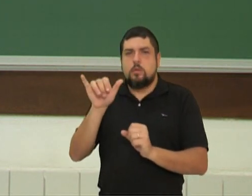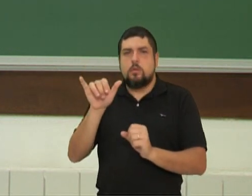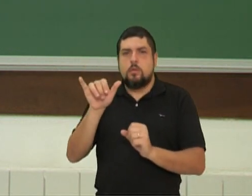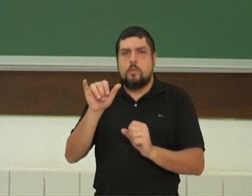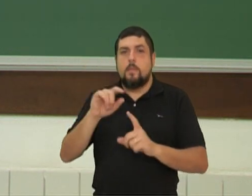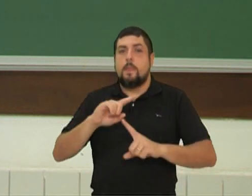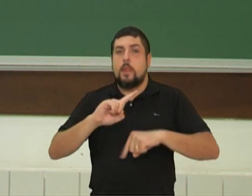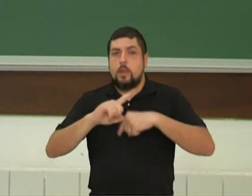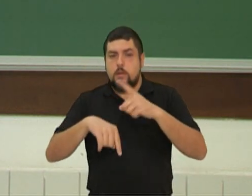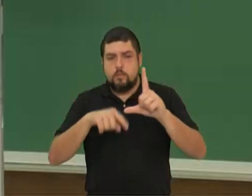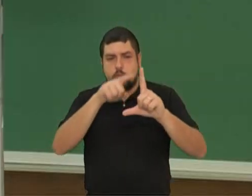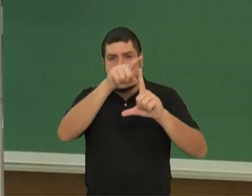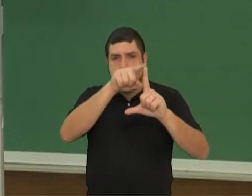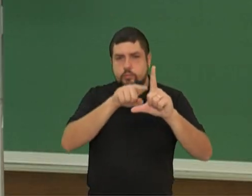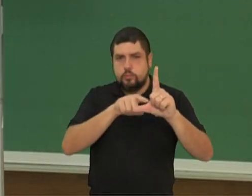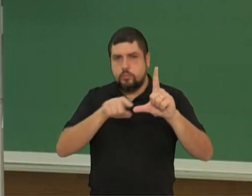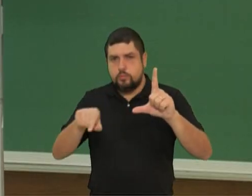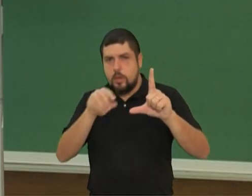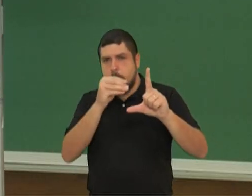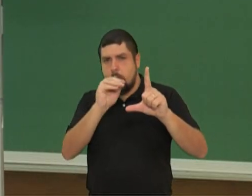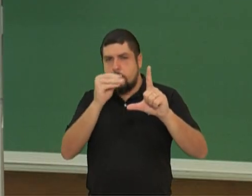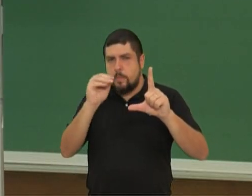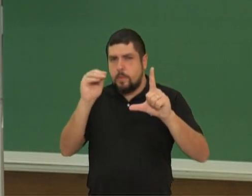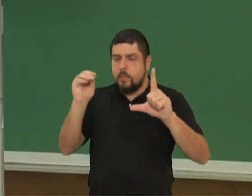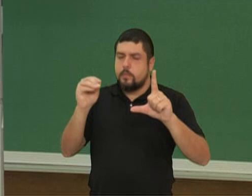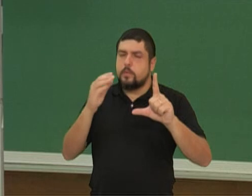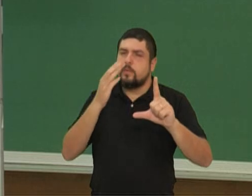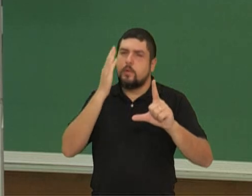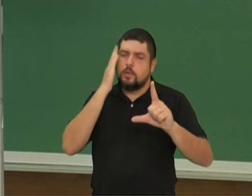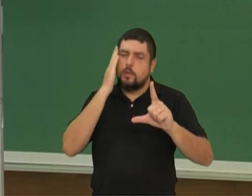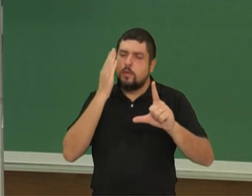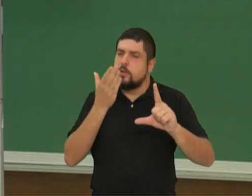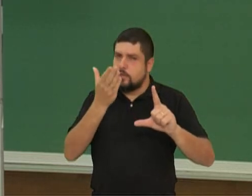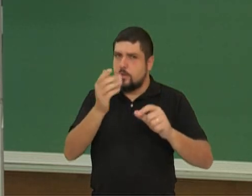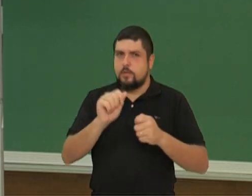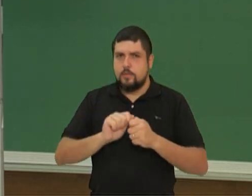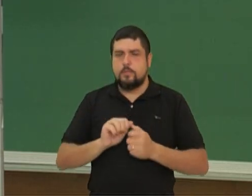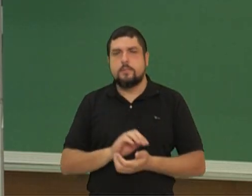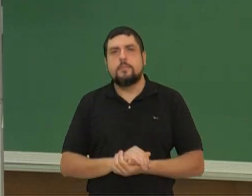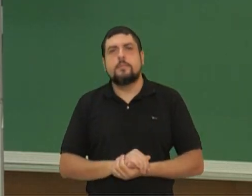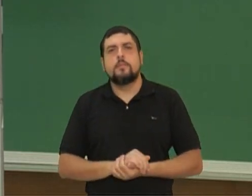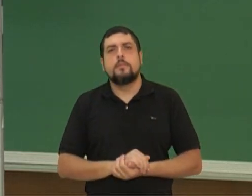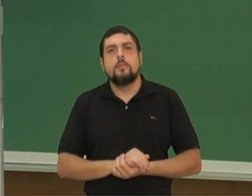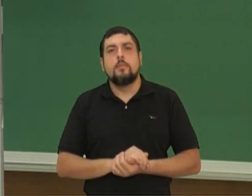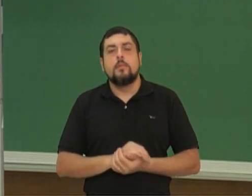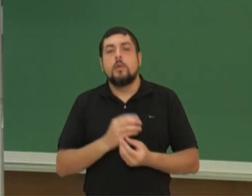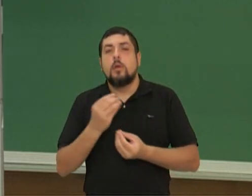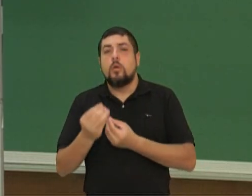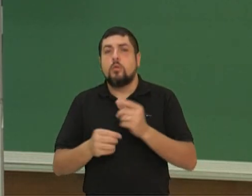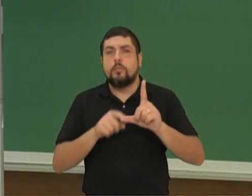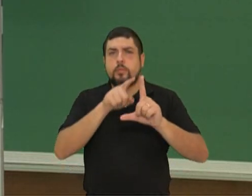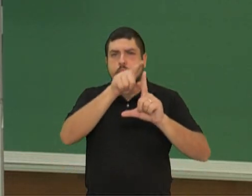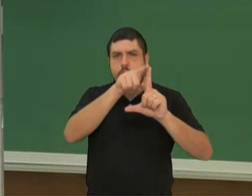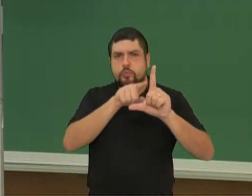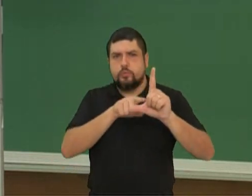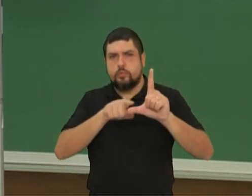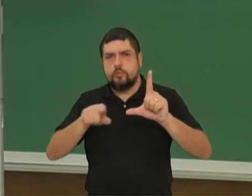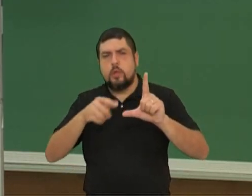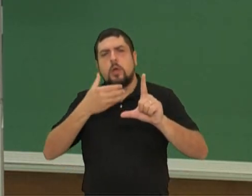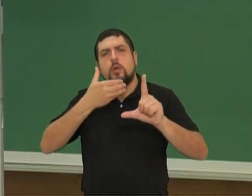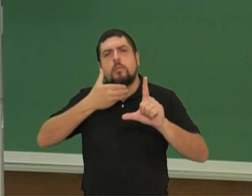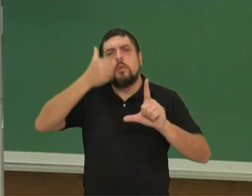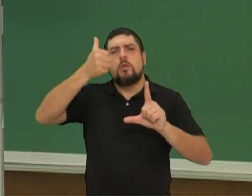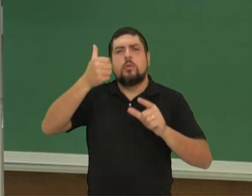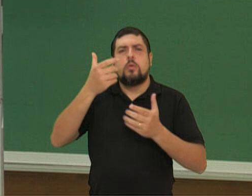plano cartesiano. Certeza que você fez isso. Olha só, aproveita sempre para desenhar o gráfico num papel